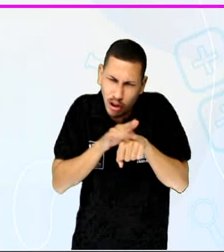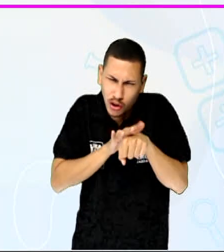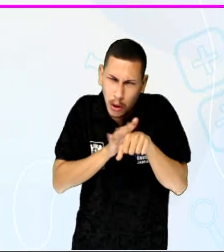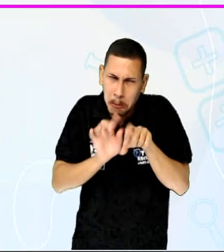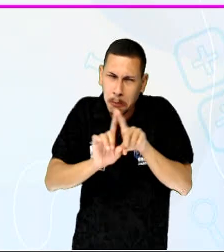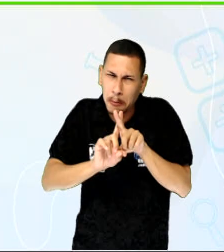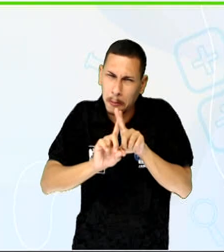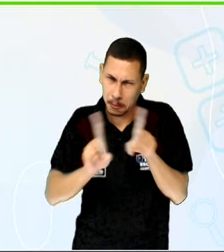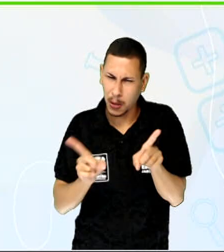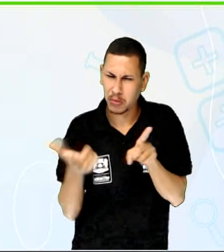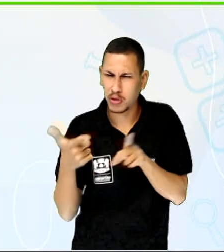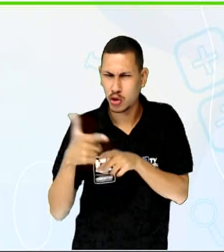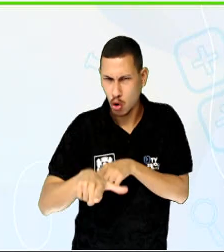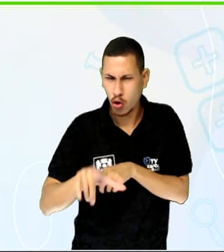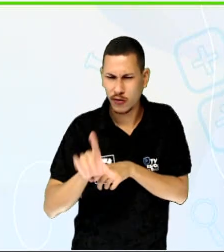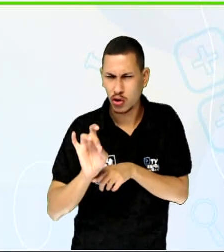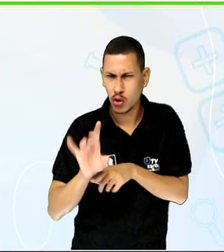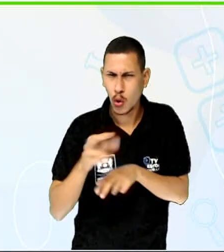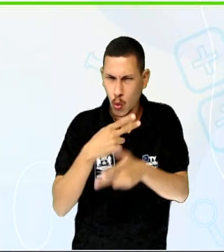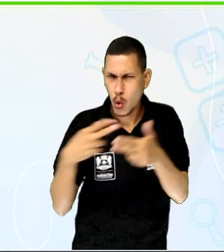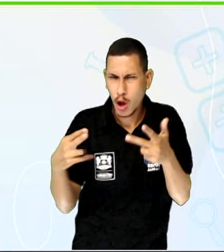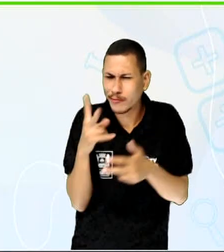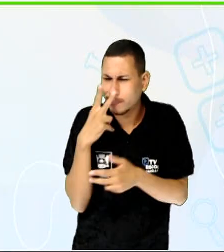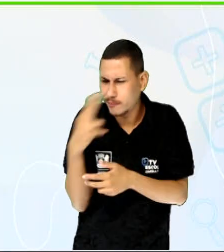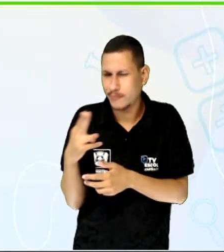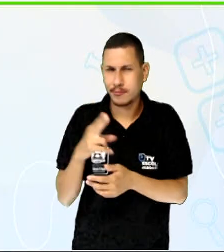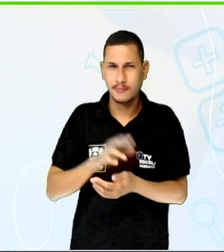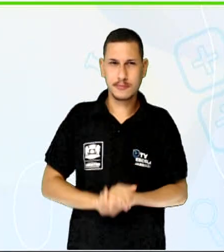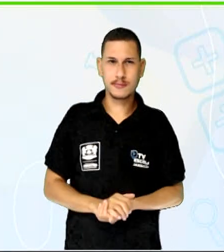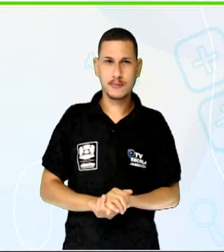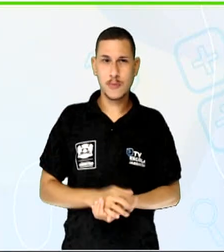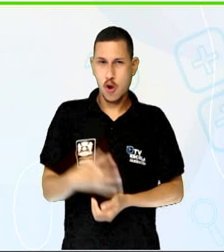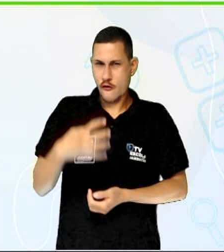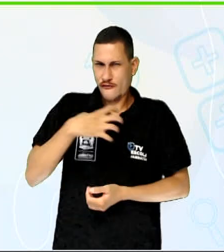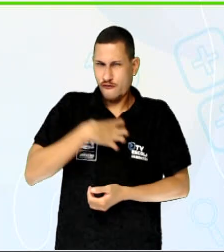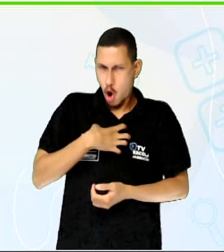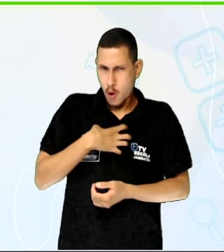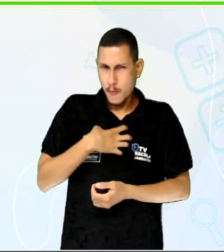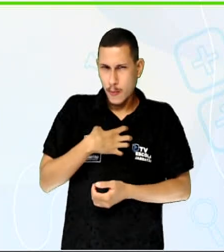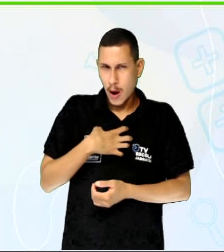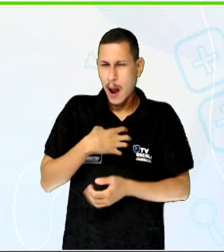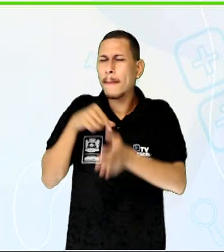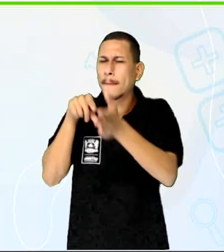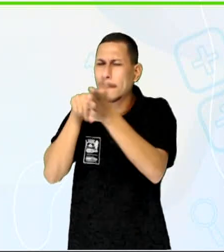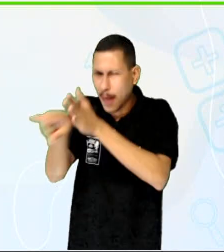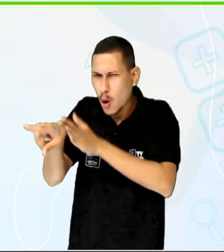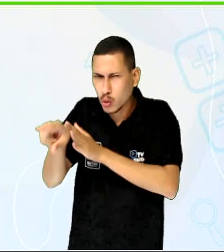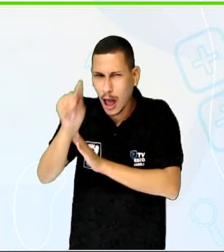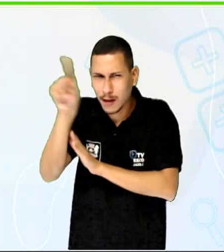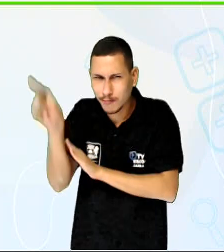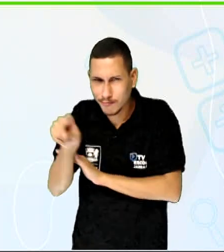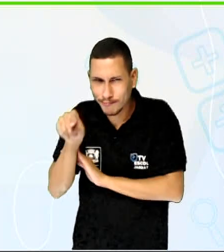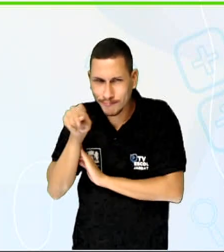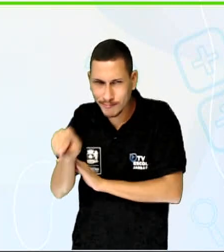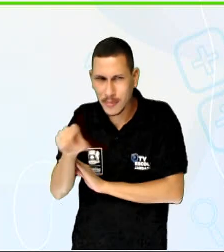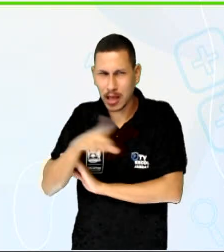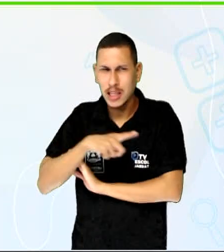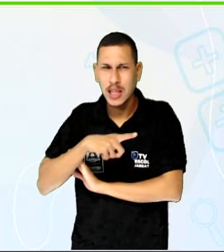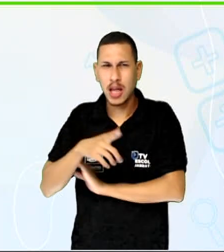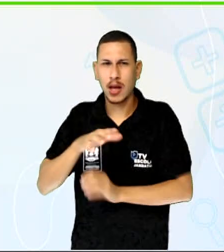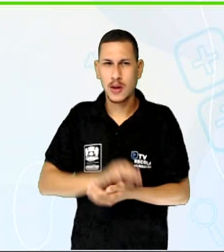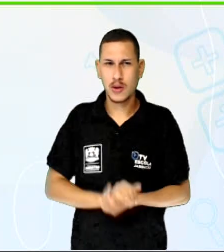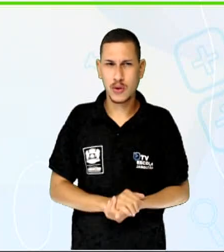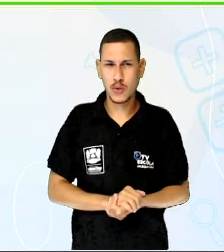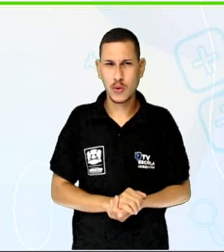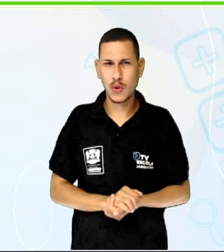aí, mais uma vez, é uma situação hipotética. Para a forma interrogativa, eu tenho would he